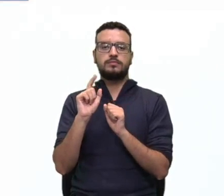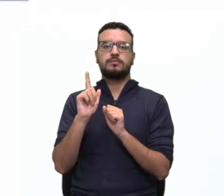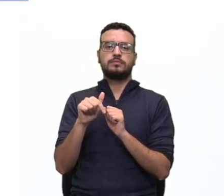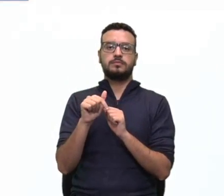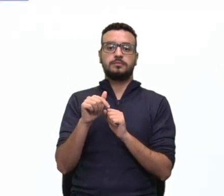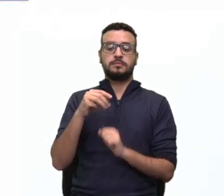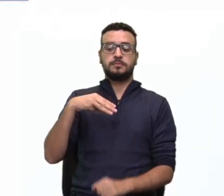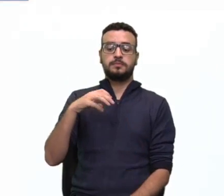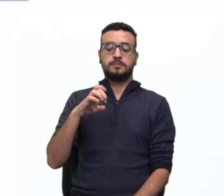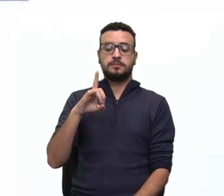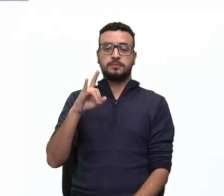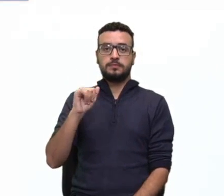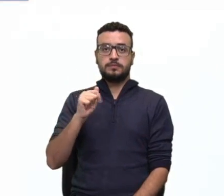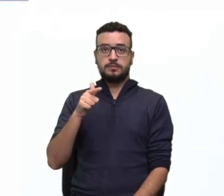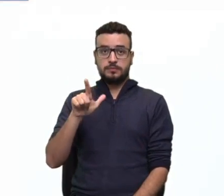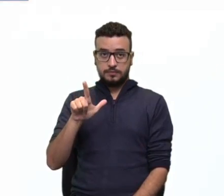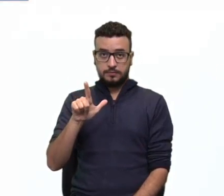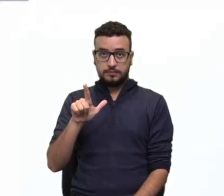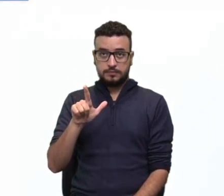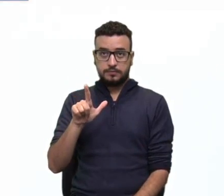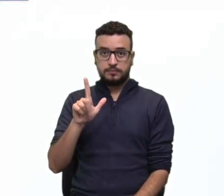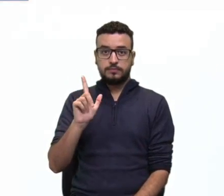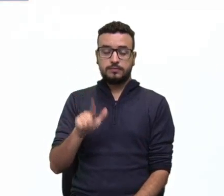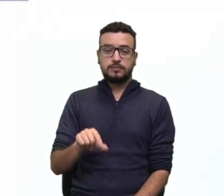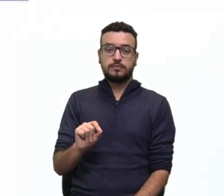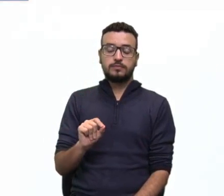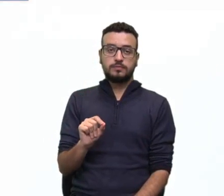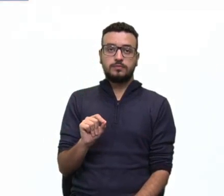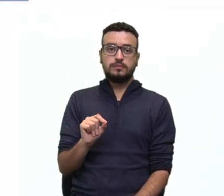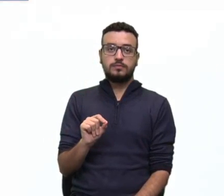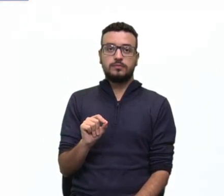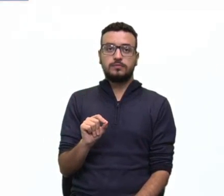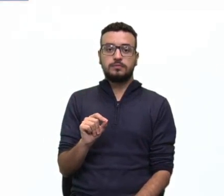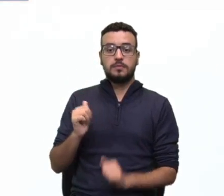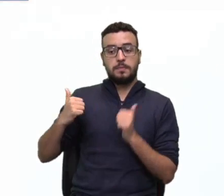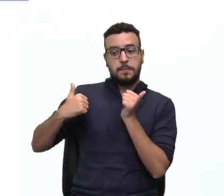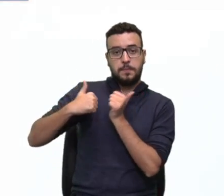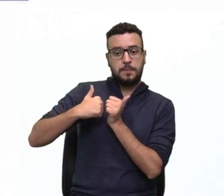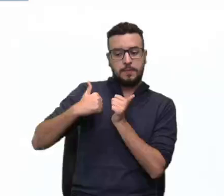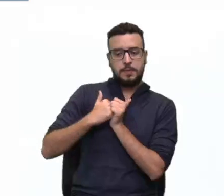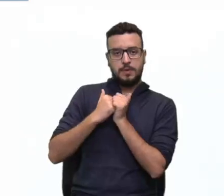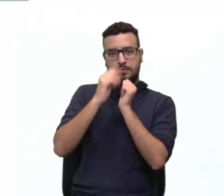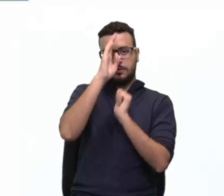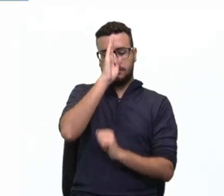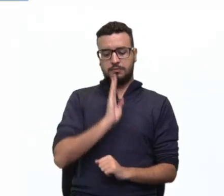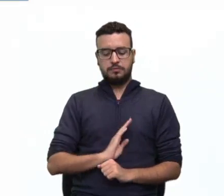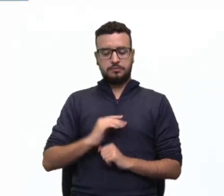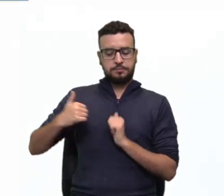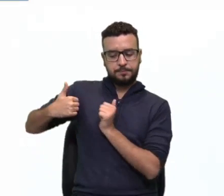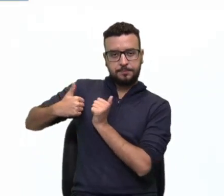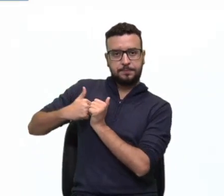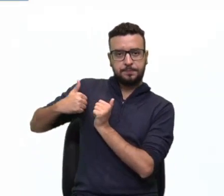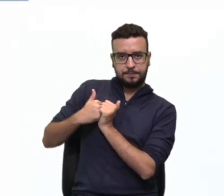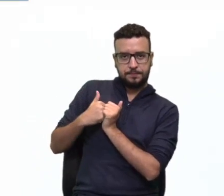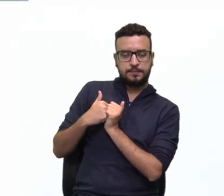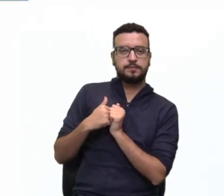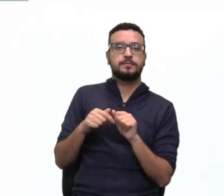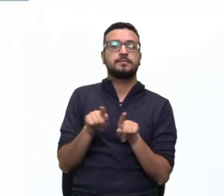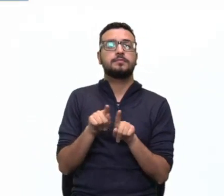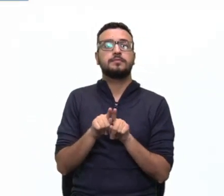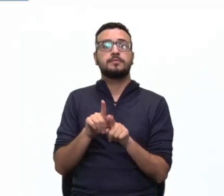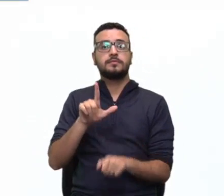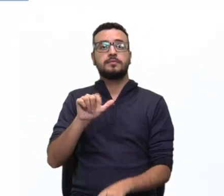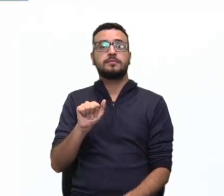ou seja, vai mais, de novo, se aproxima do meu centro do corpo. E lateral,